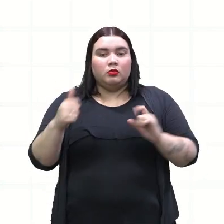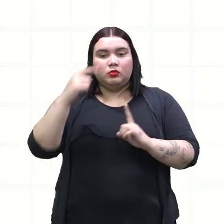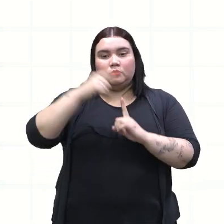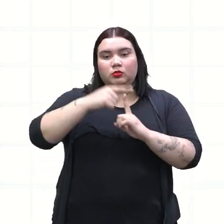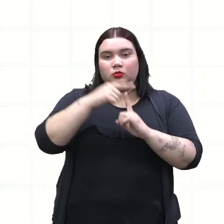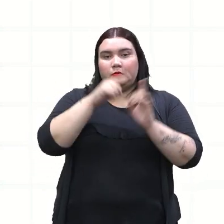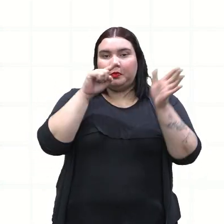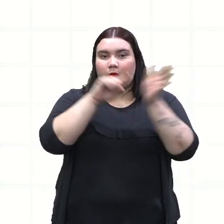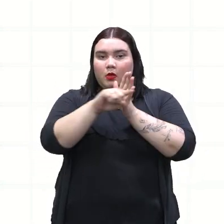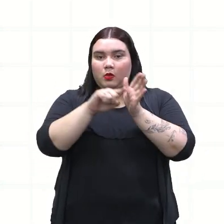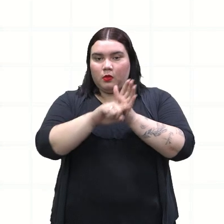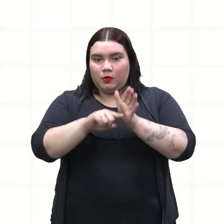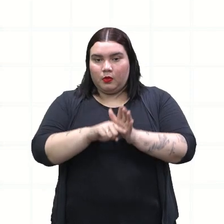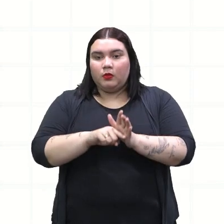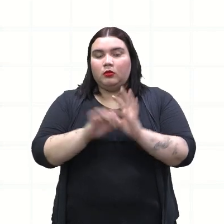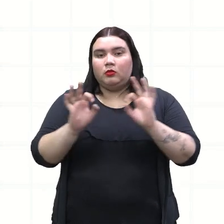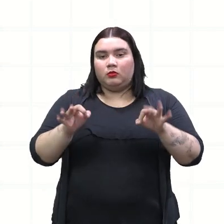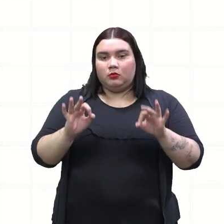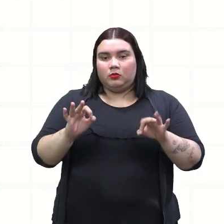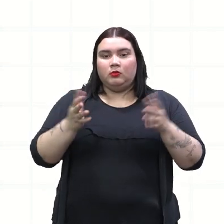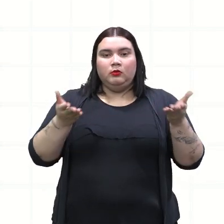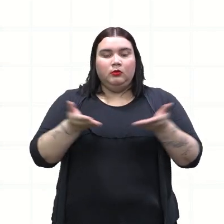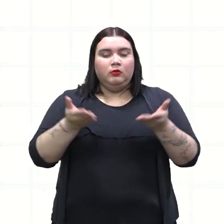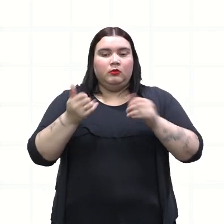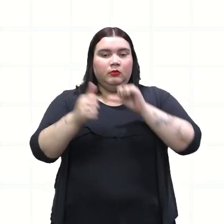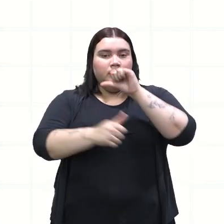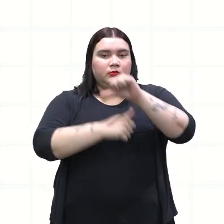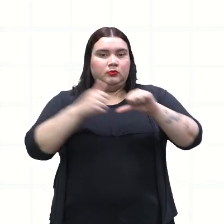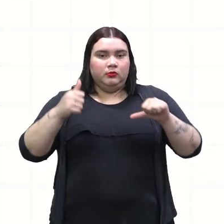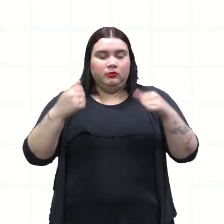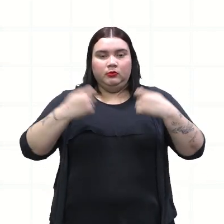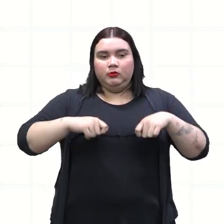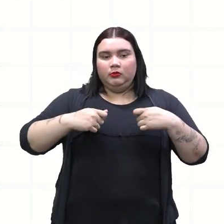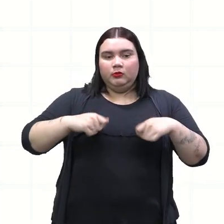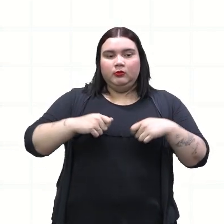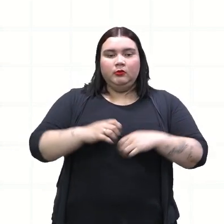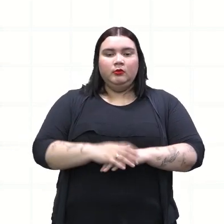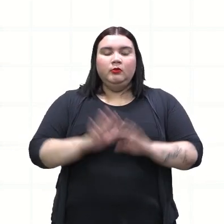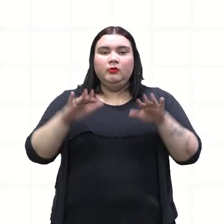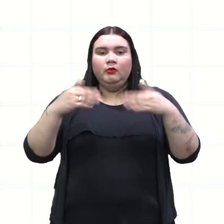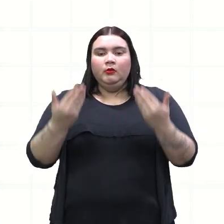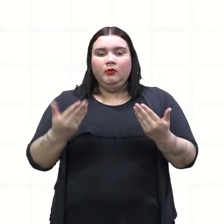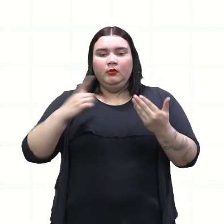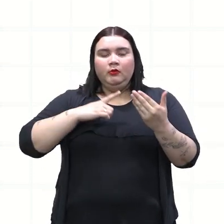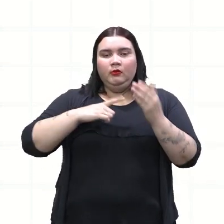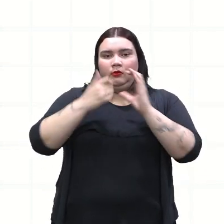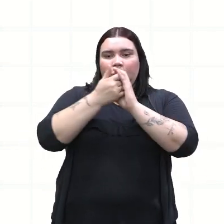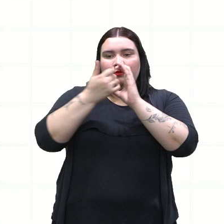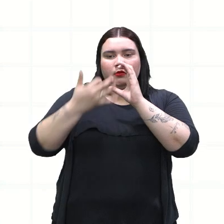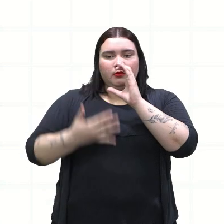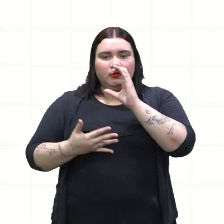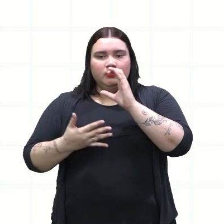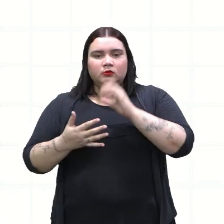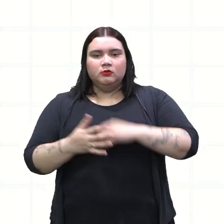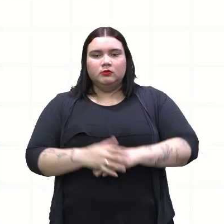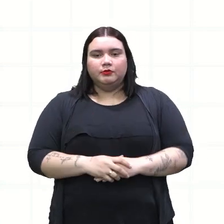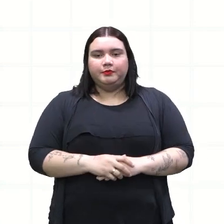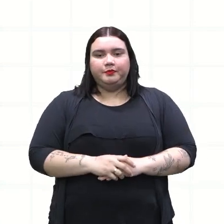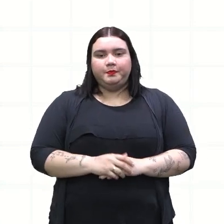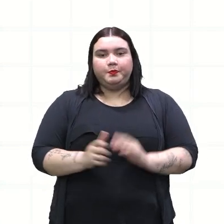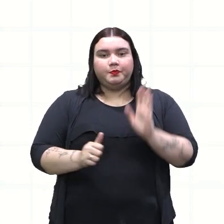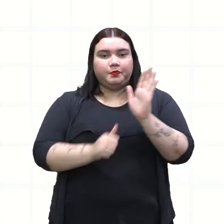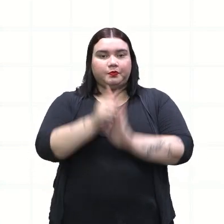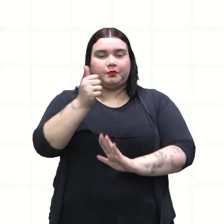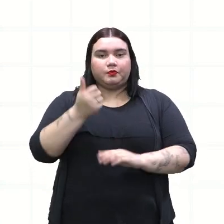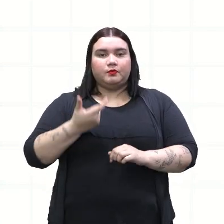forma interrogativa agora. Eu quero fazer essa transformação. Então, quais são os elementos que eu vou precisar? Primeiro, o will, não